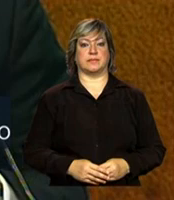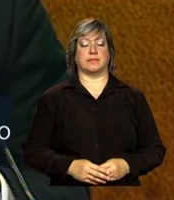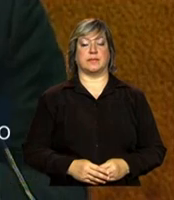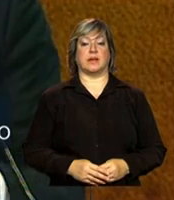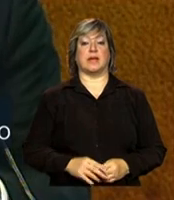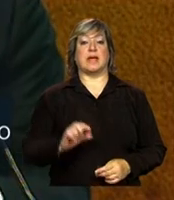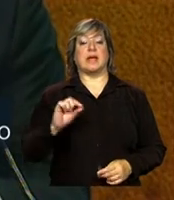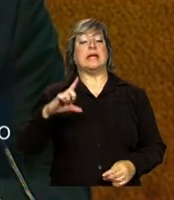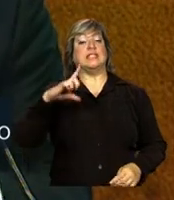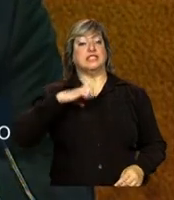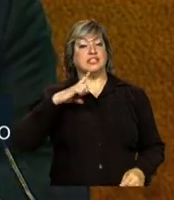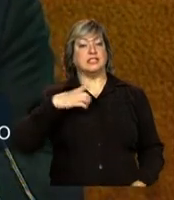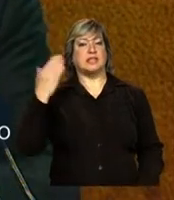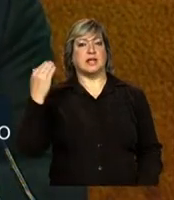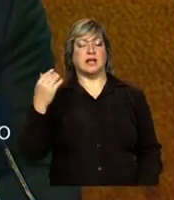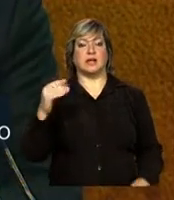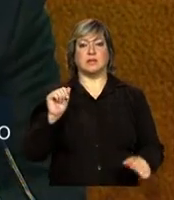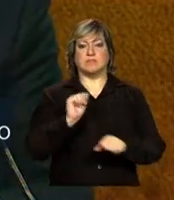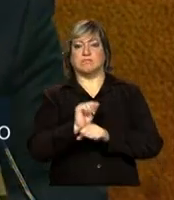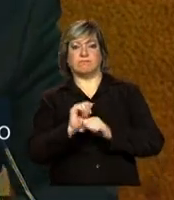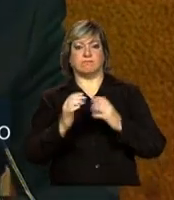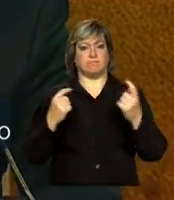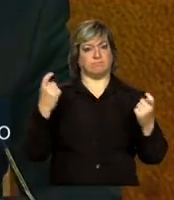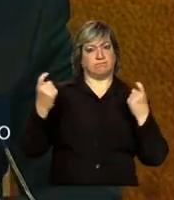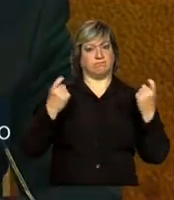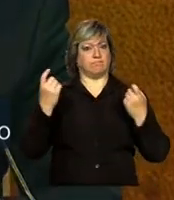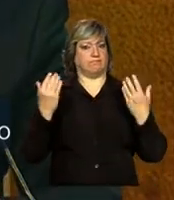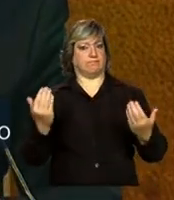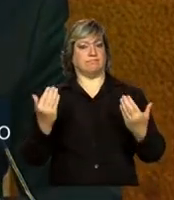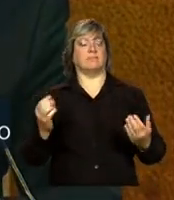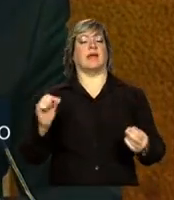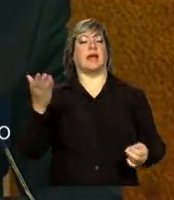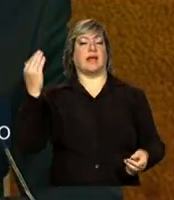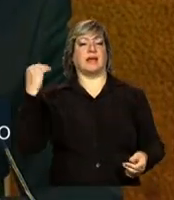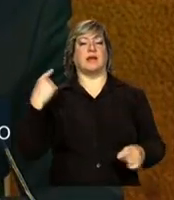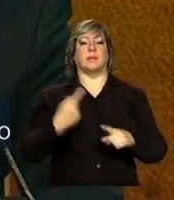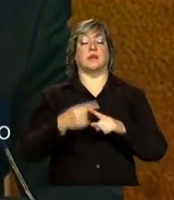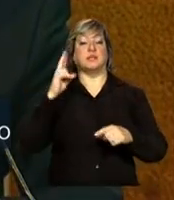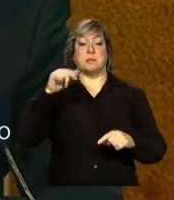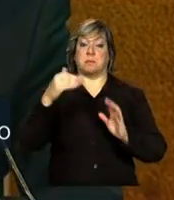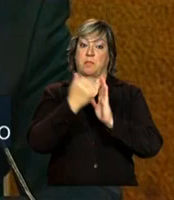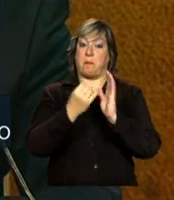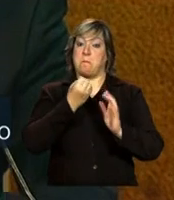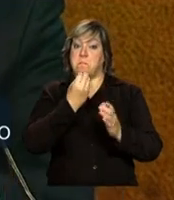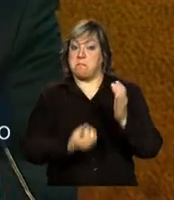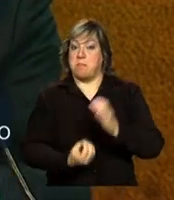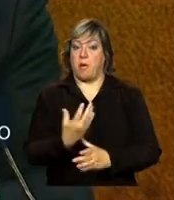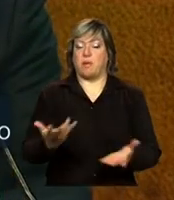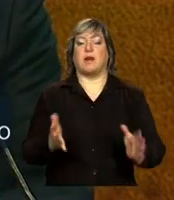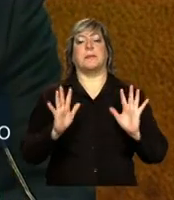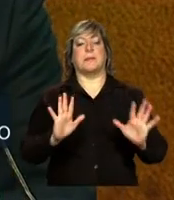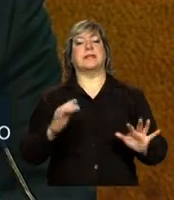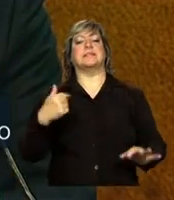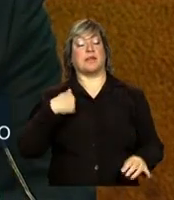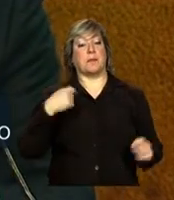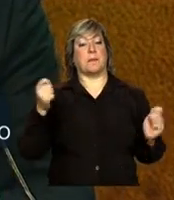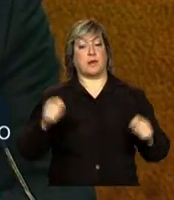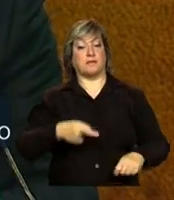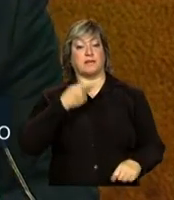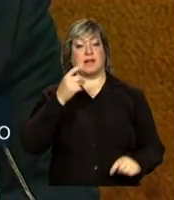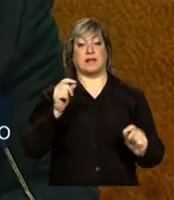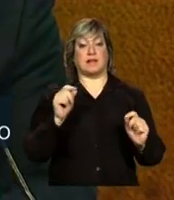existia uma certa expectativa duvidosa de que este programa seria bem implementado e eu posso comentar